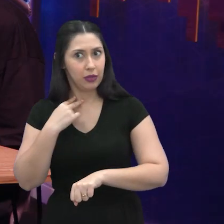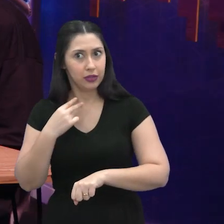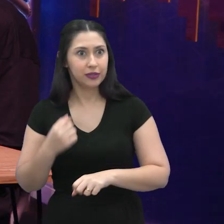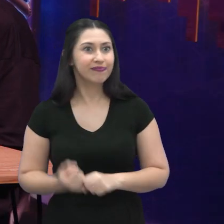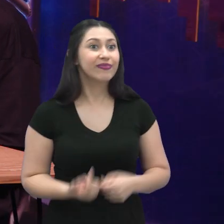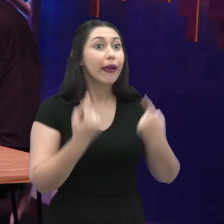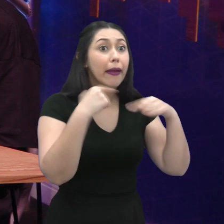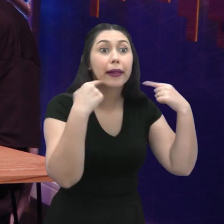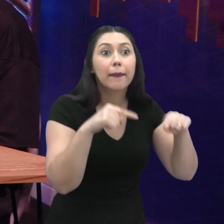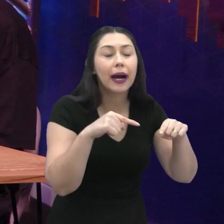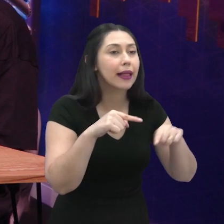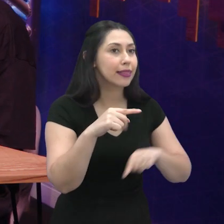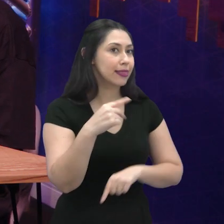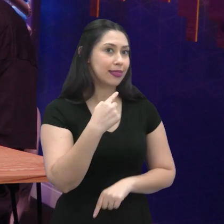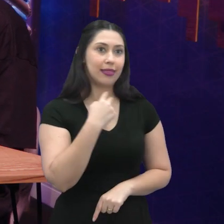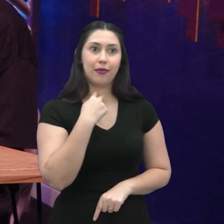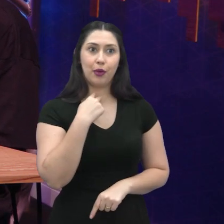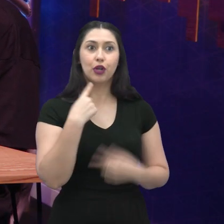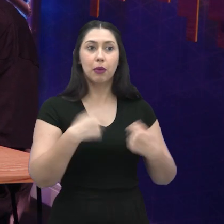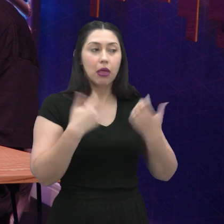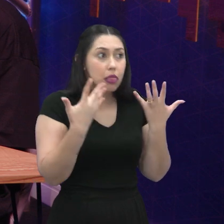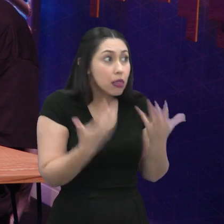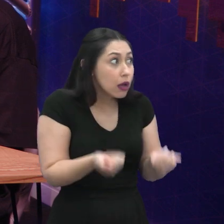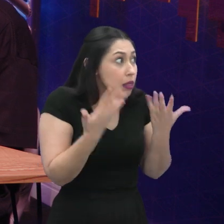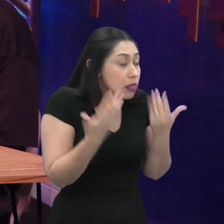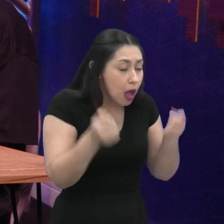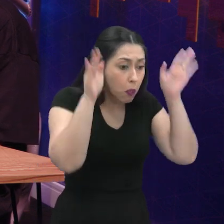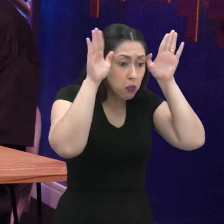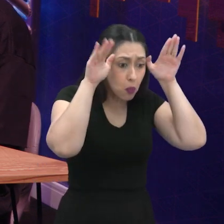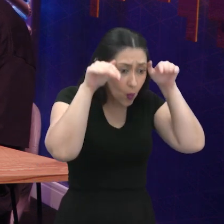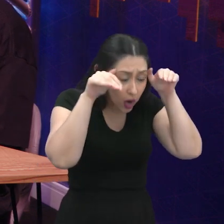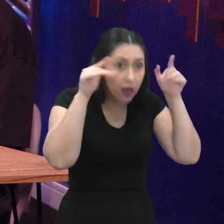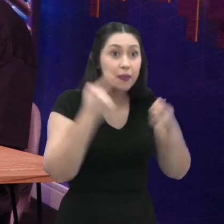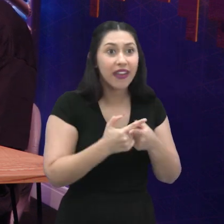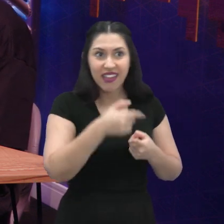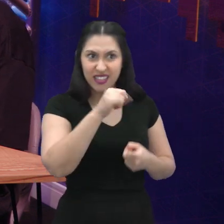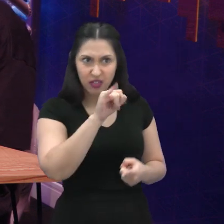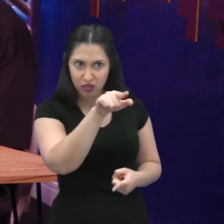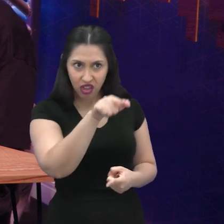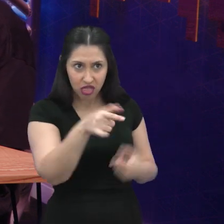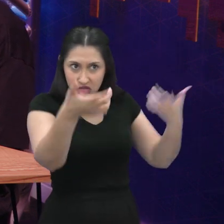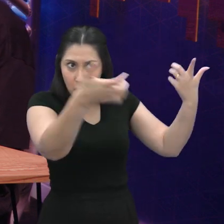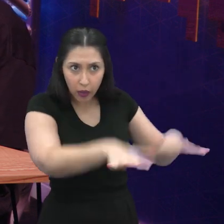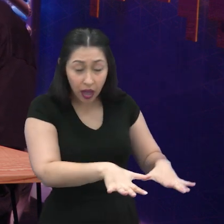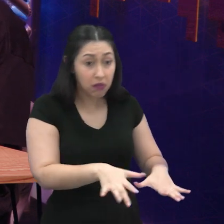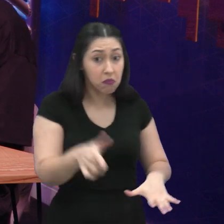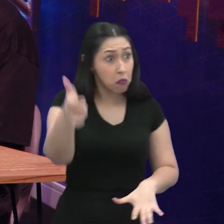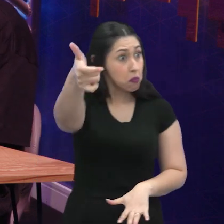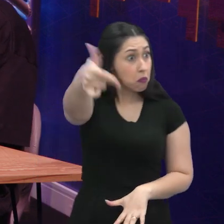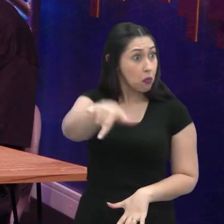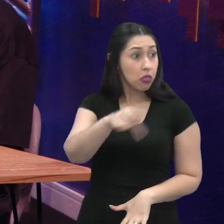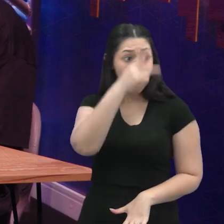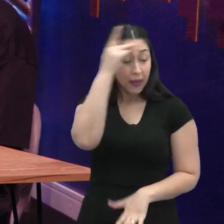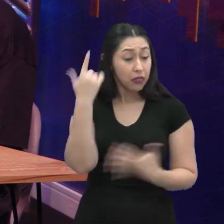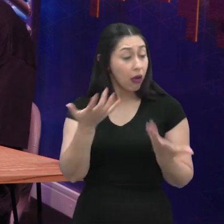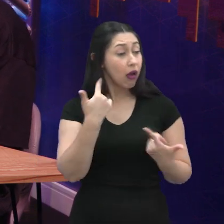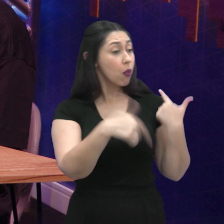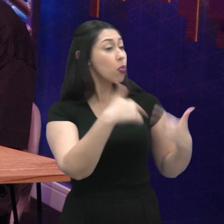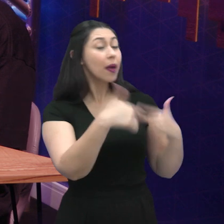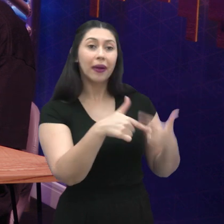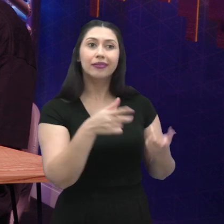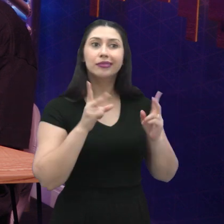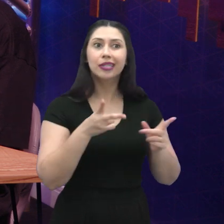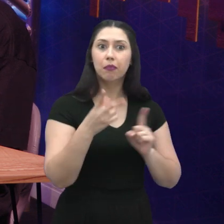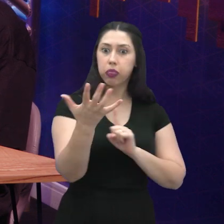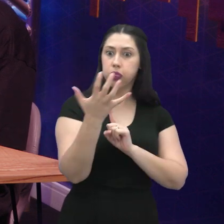aquilo. Não pode assim. reclamar, né? Não tem pode que reclamar. aceitar tudo, porque se você não quiser fazer, tem quem queira, né? Tem quem queira. Sempre assim,